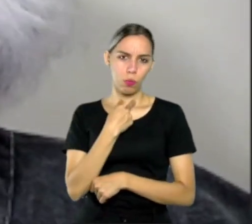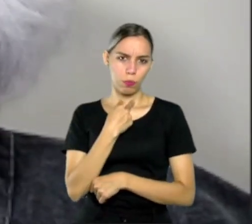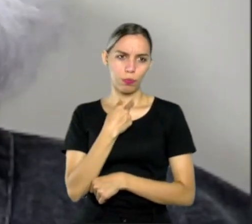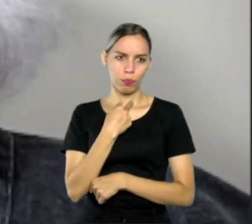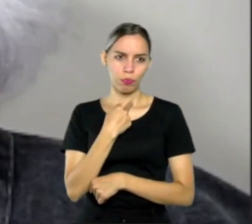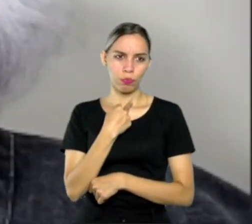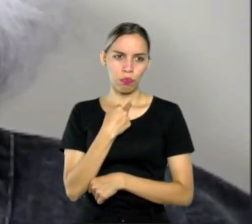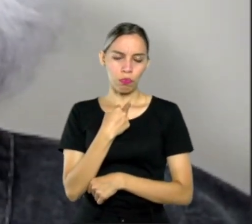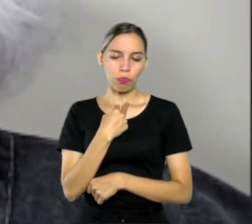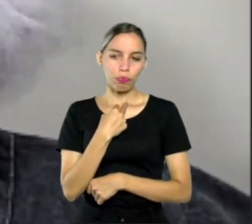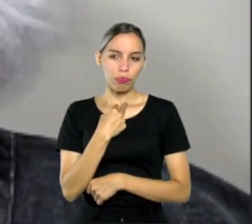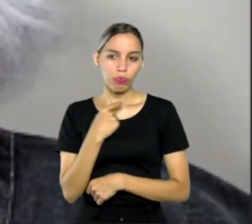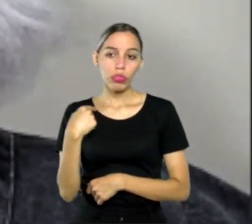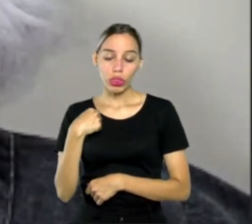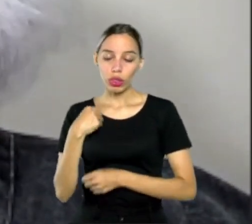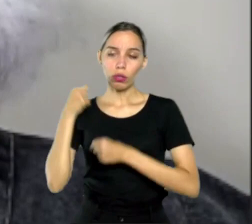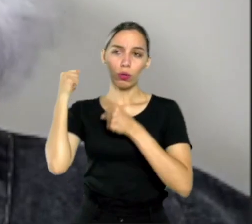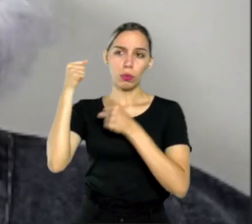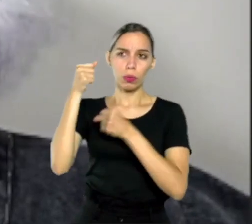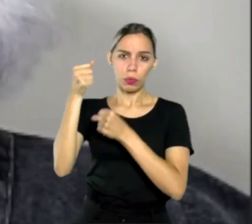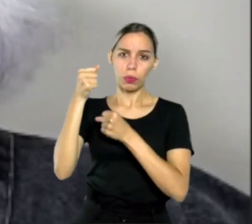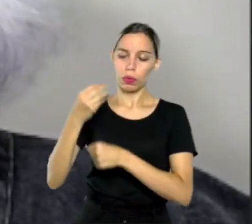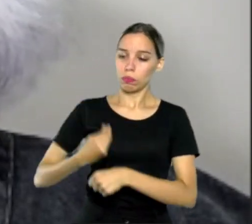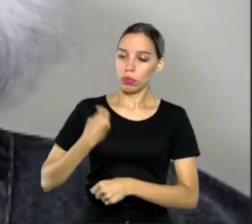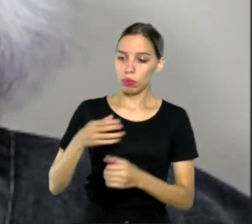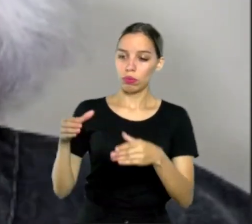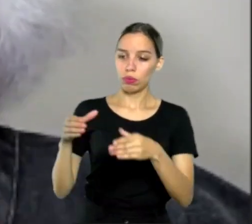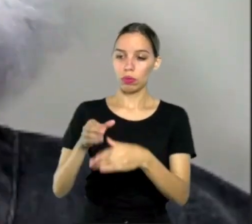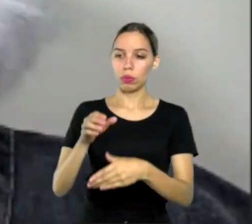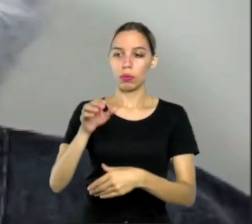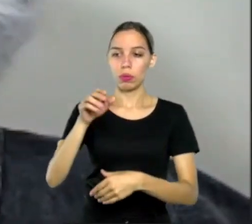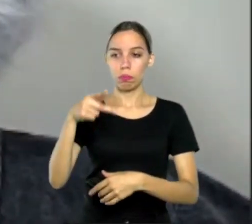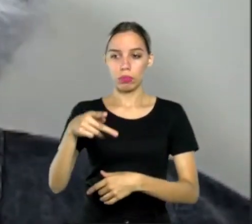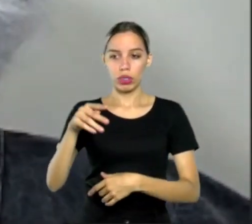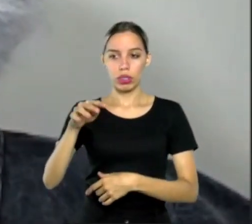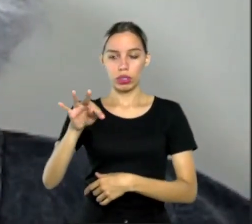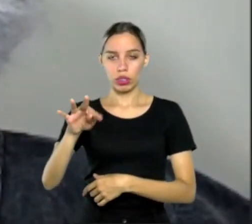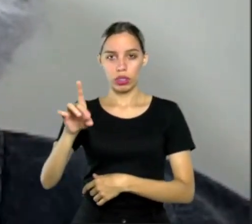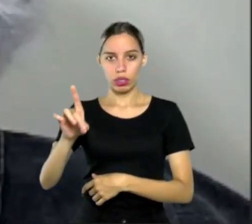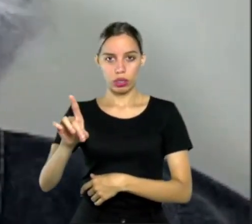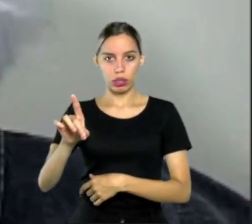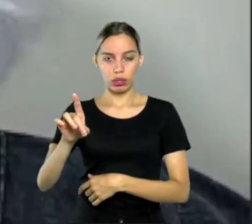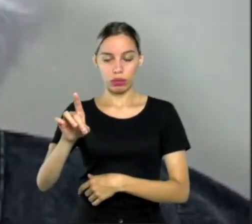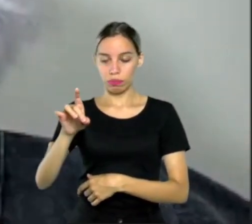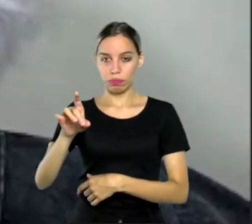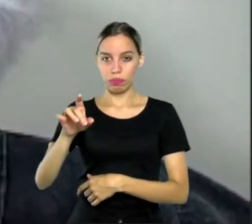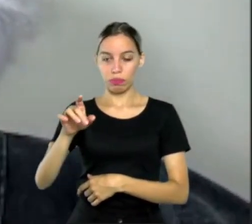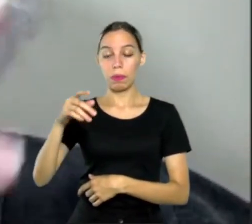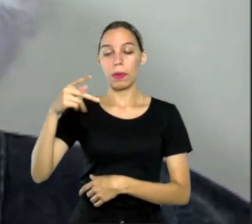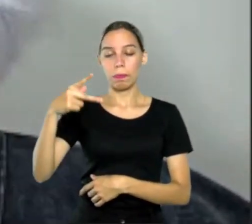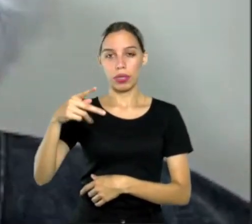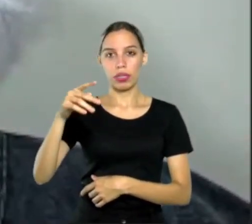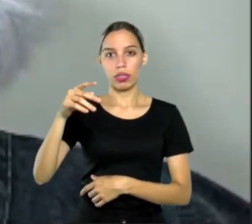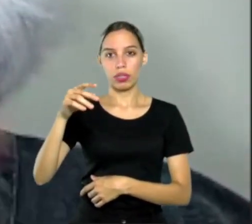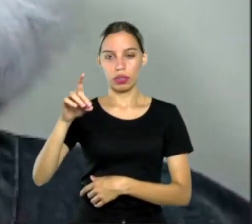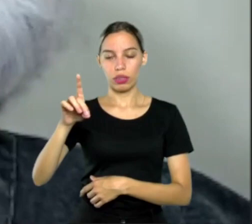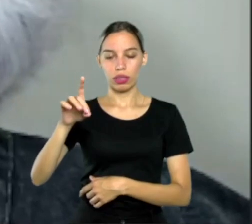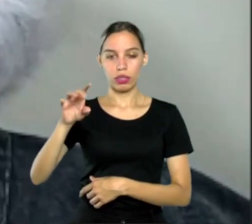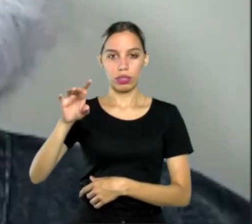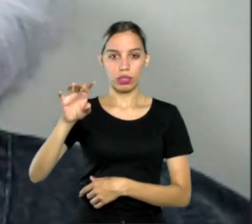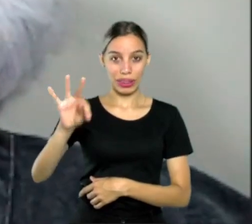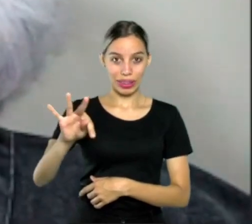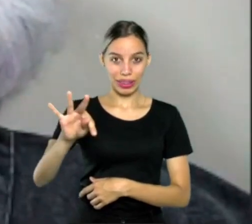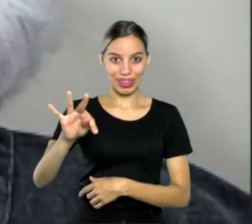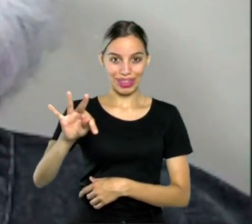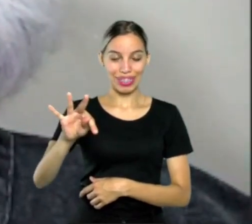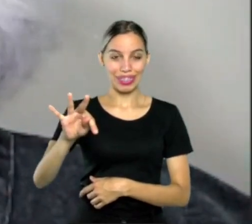do PDT por muitos anos, do diretor nacional, na época do Brizola, e depois o partido ficou meio